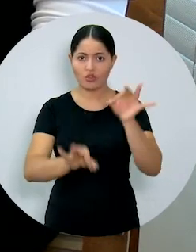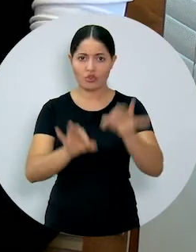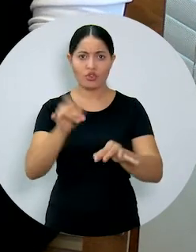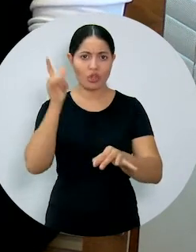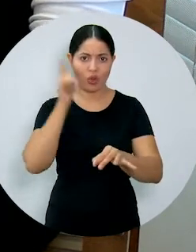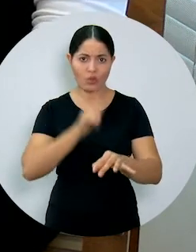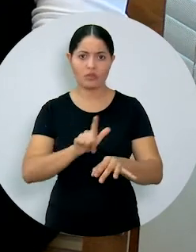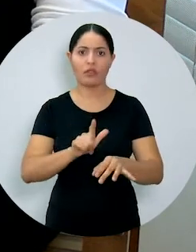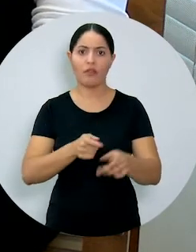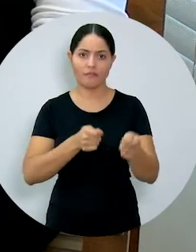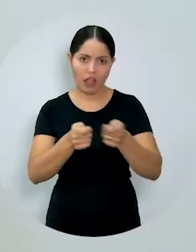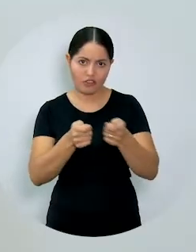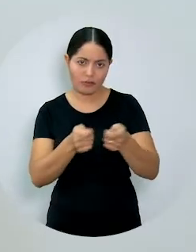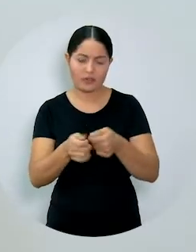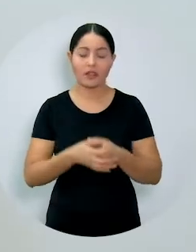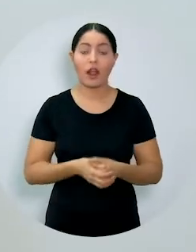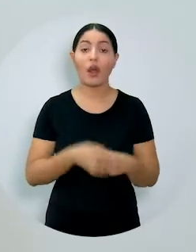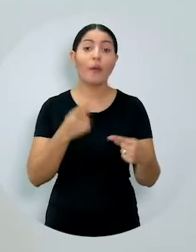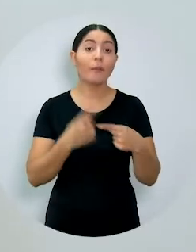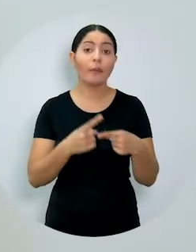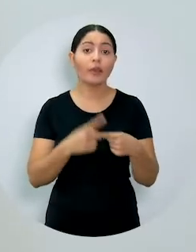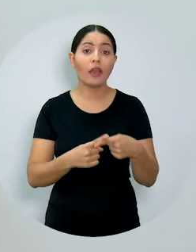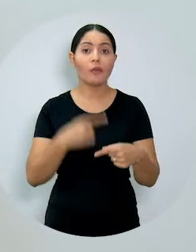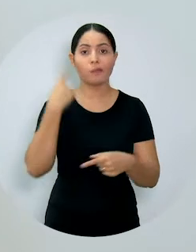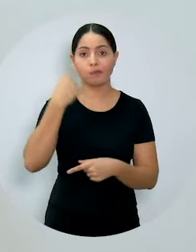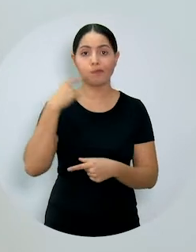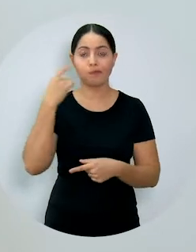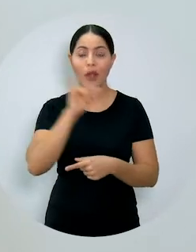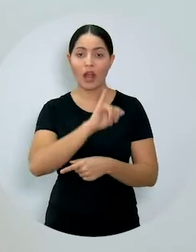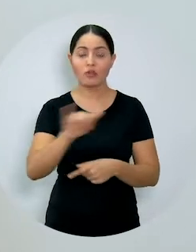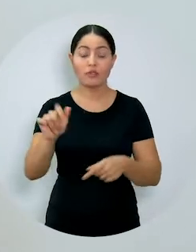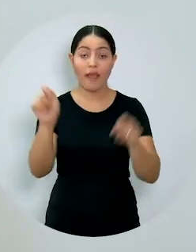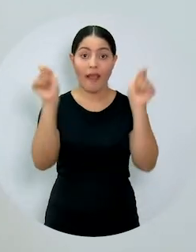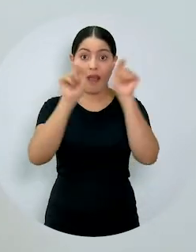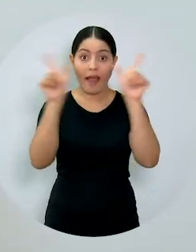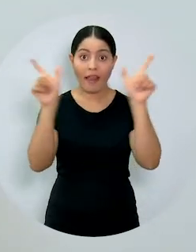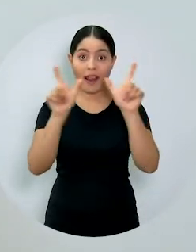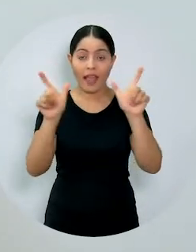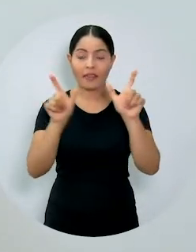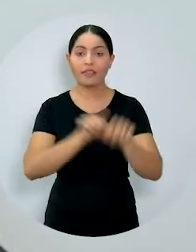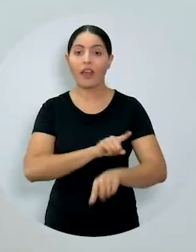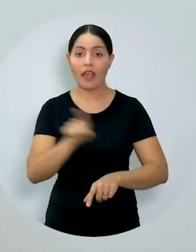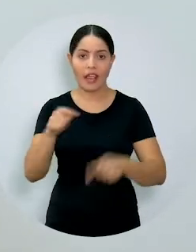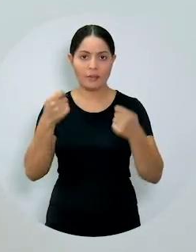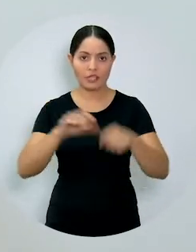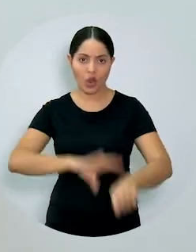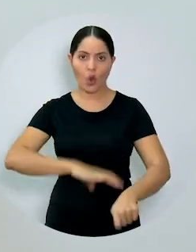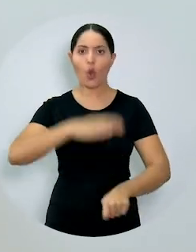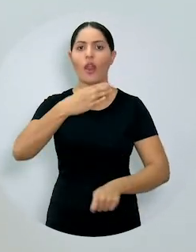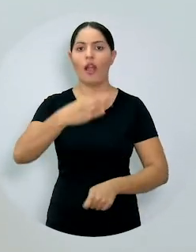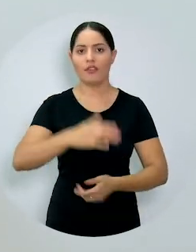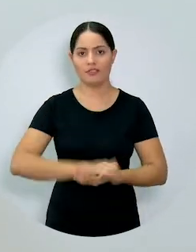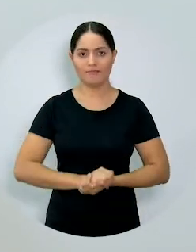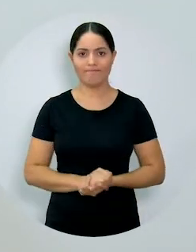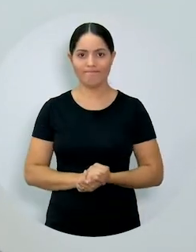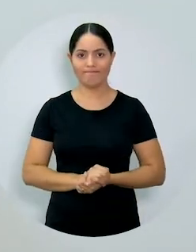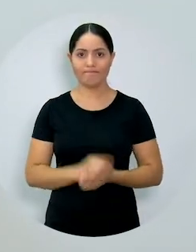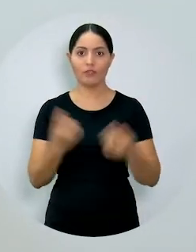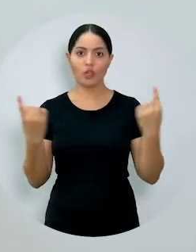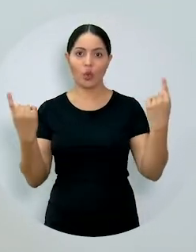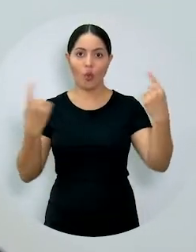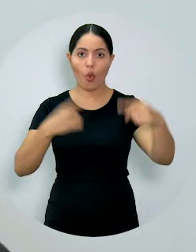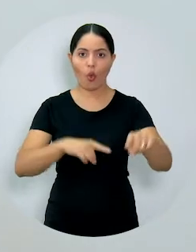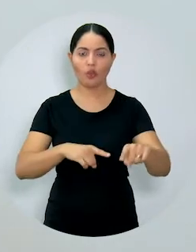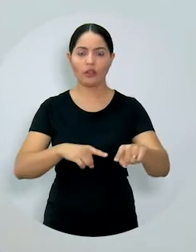à administração da justiça, porque ele sempre é aquele que deve alertar, mas o advogado tem que ter a coragem de afrontar